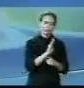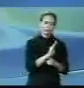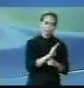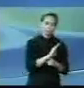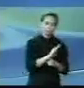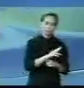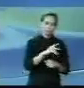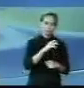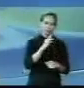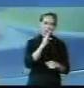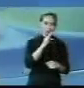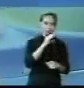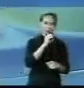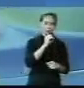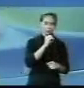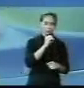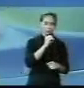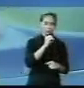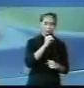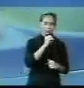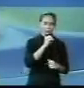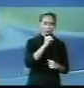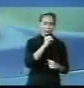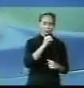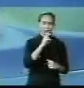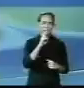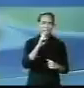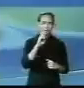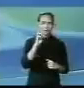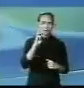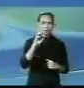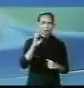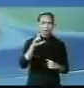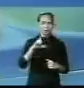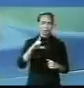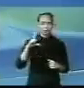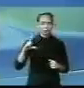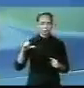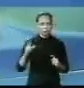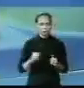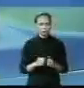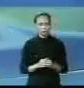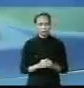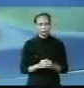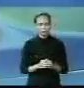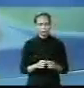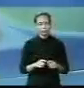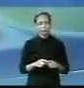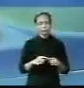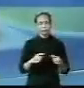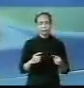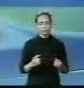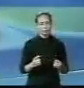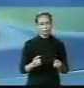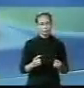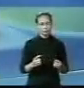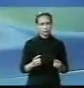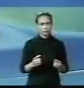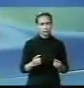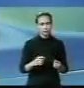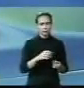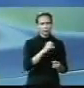geralmente, a forma de organização mais correta que existe. Então, dessa forma, através desse servidor de proxy, como ele está